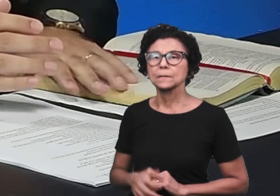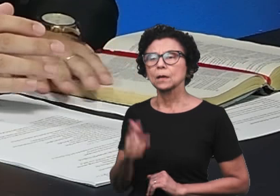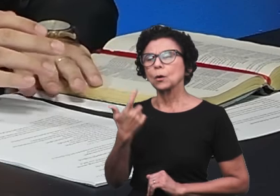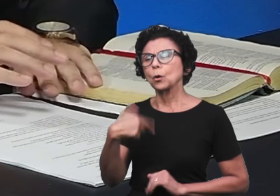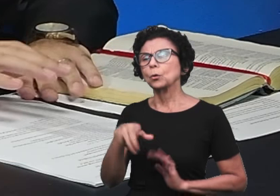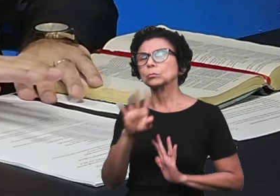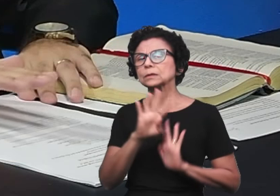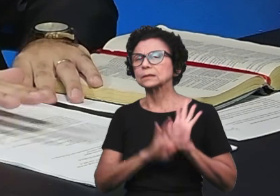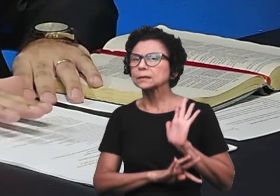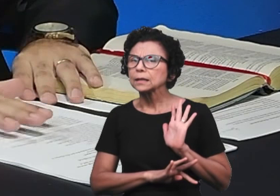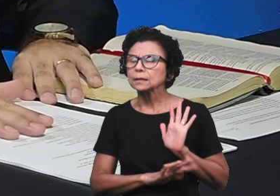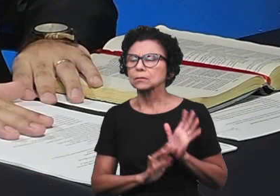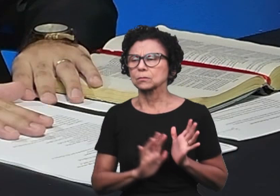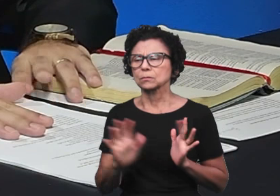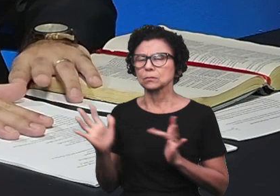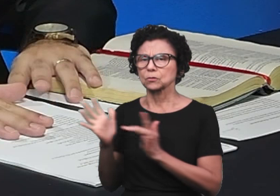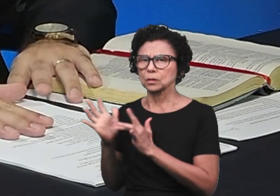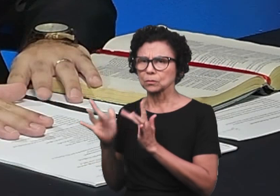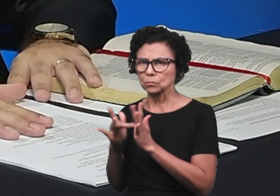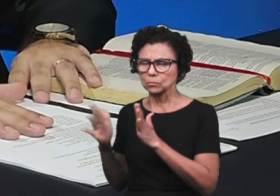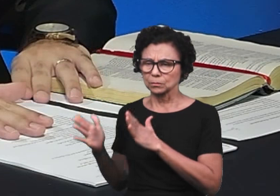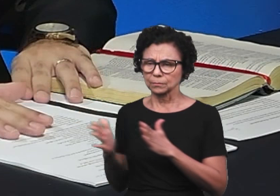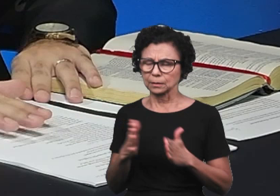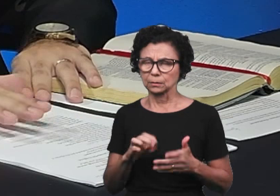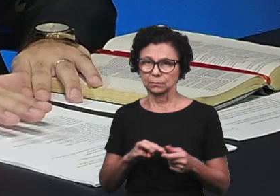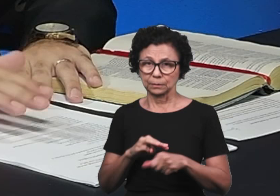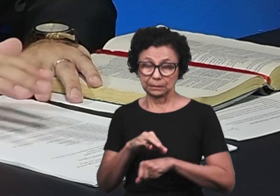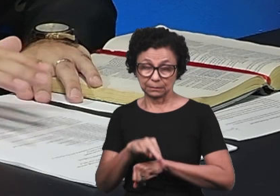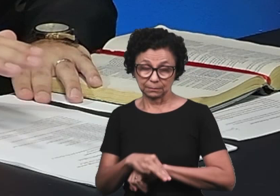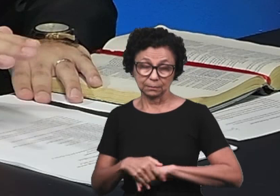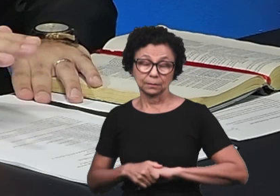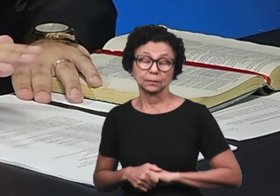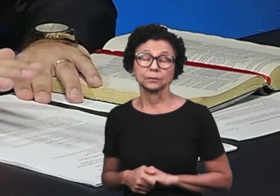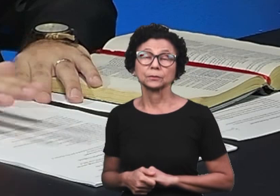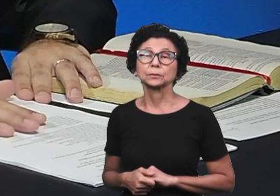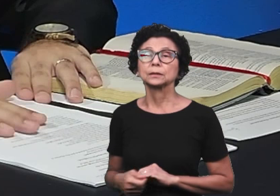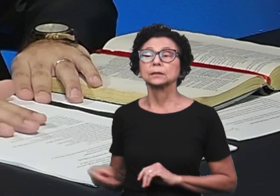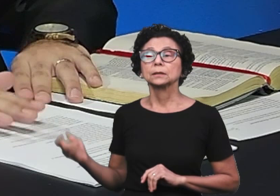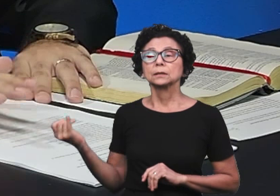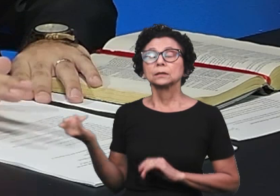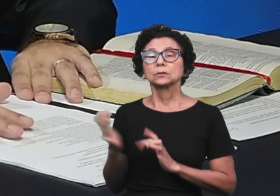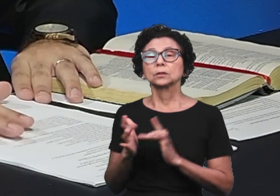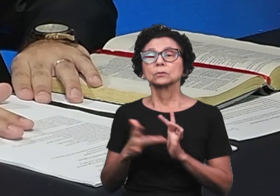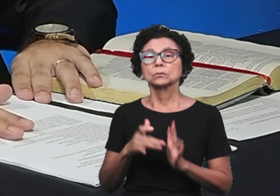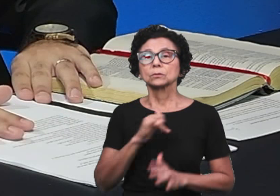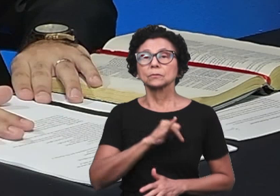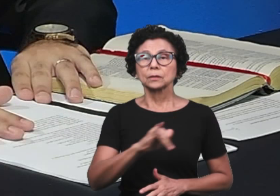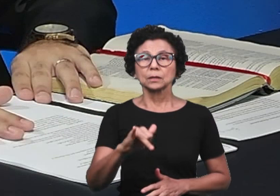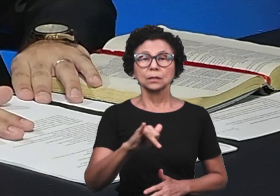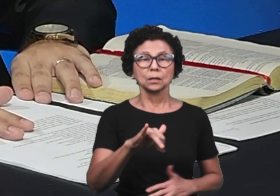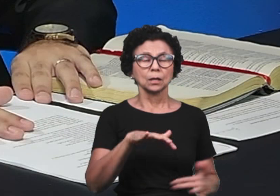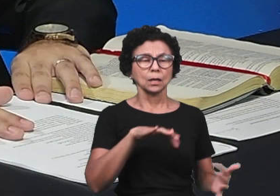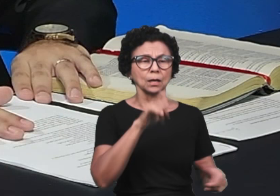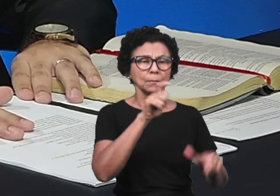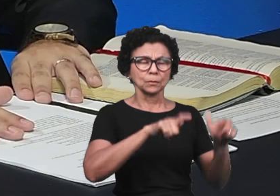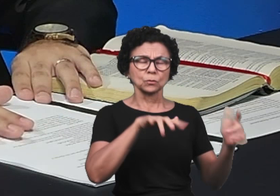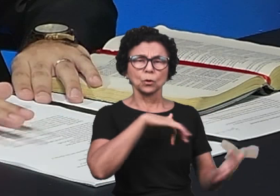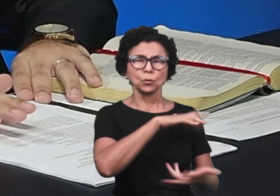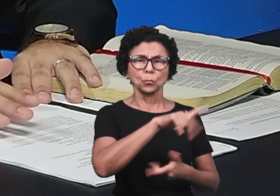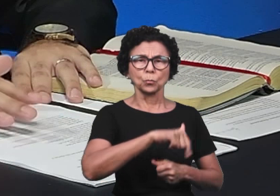que Jesus, no seu ministério, em um determinado momento, ele disse assim: o mundo não me verá